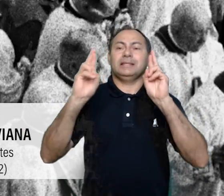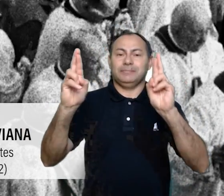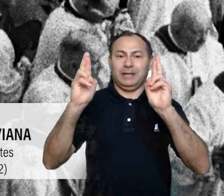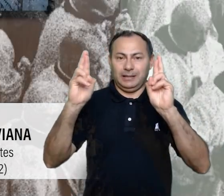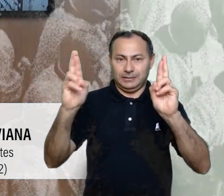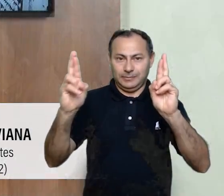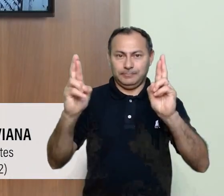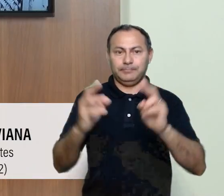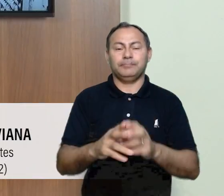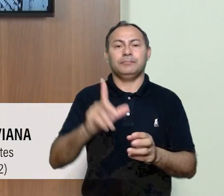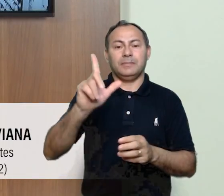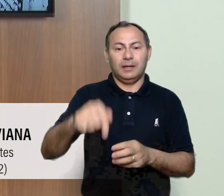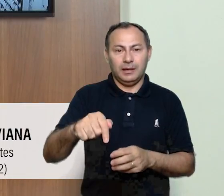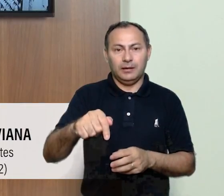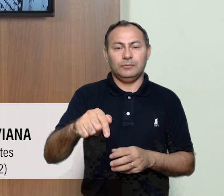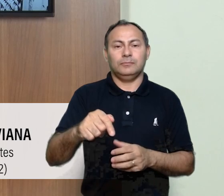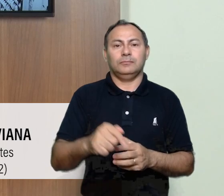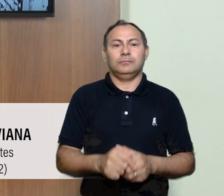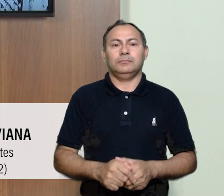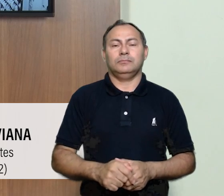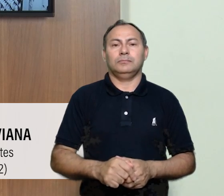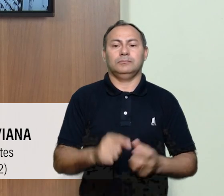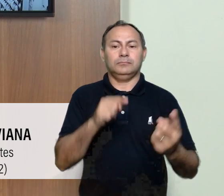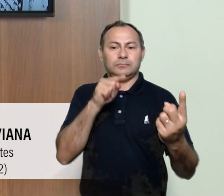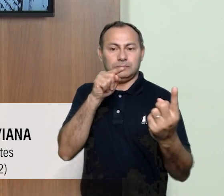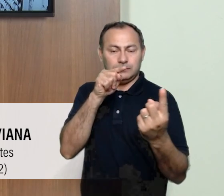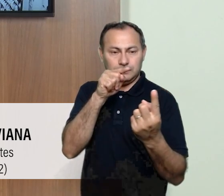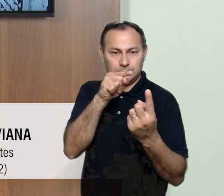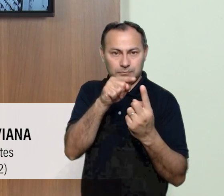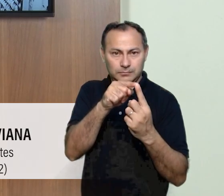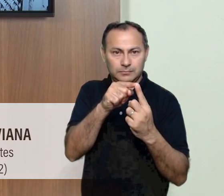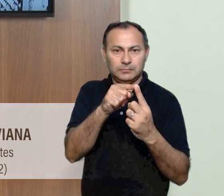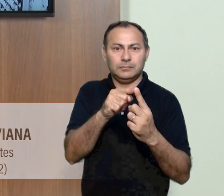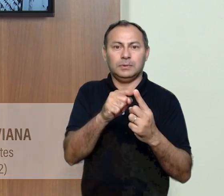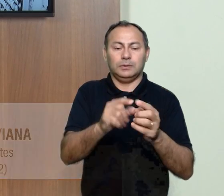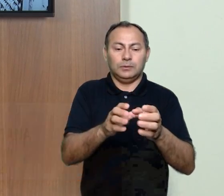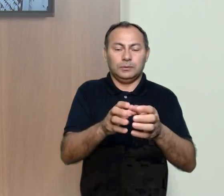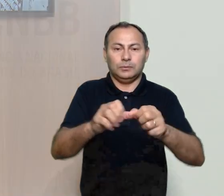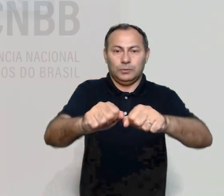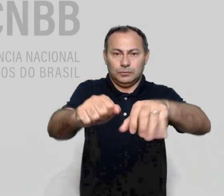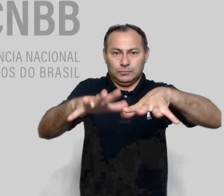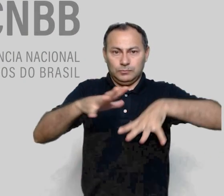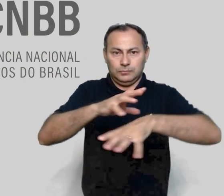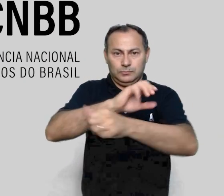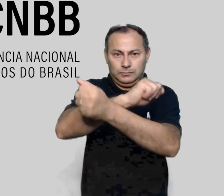esperança. Este era o objetivo do concílio.